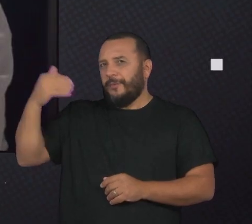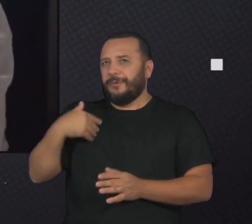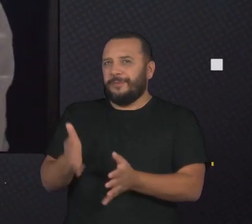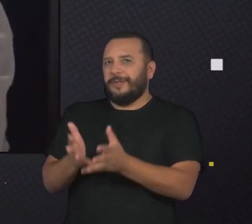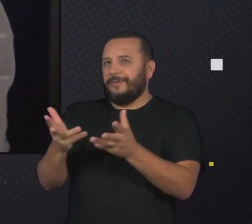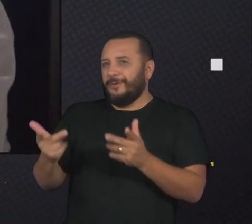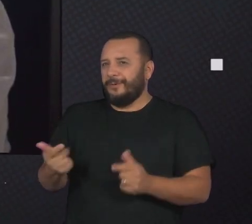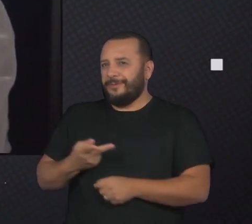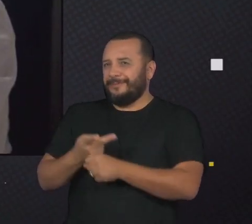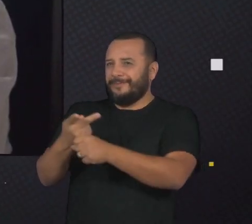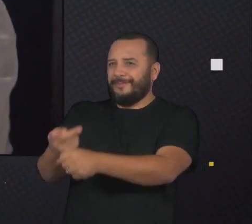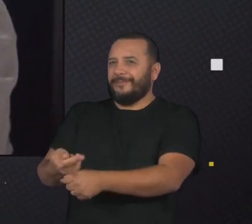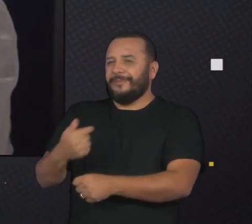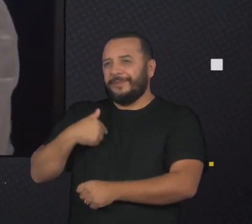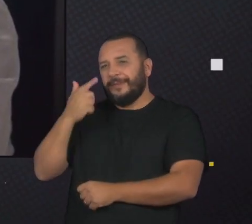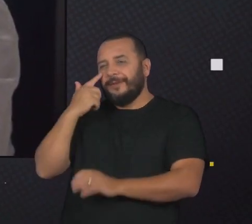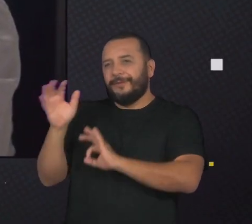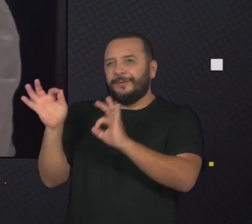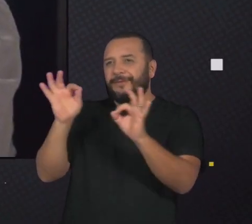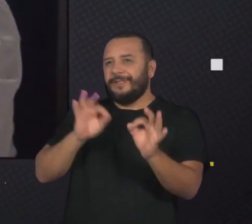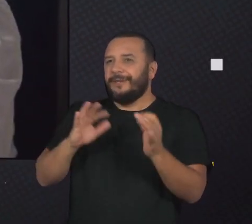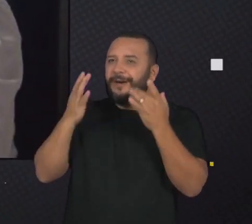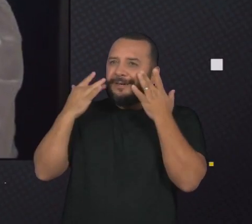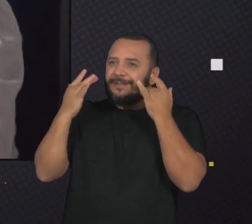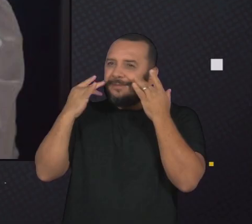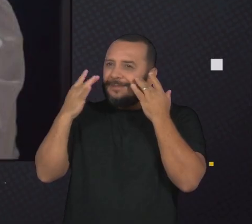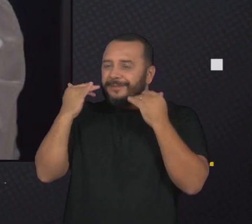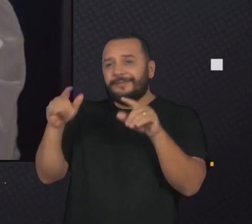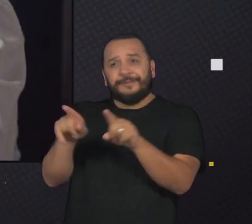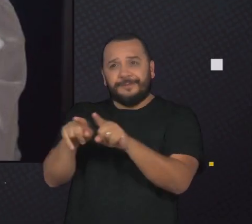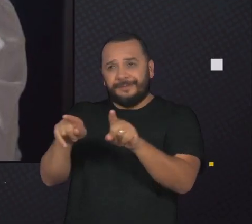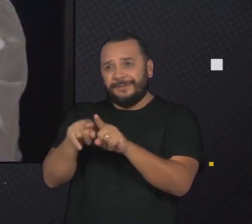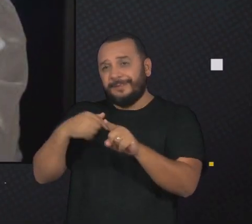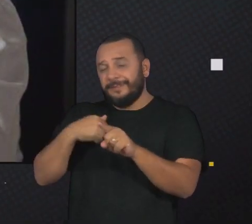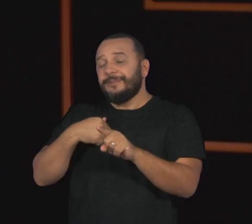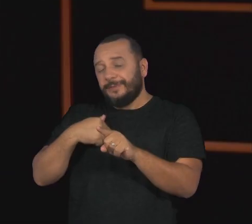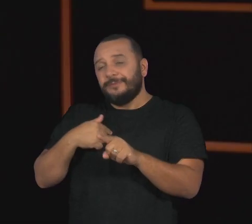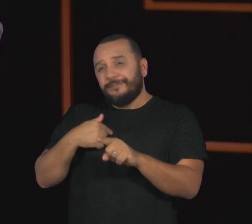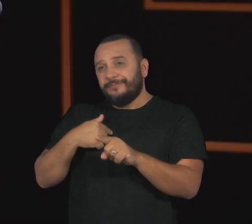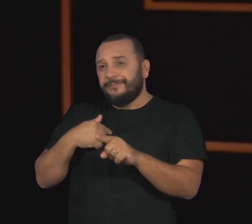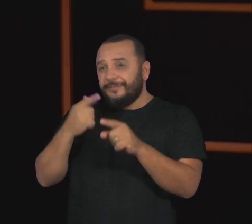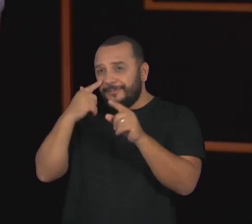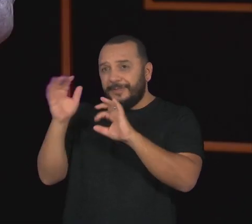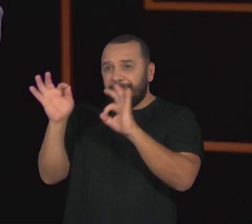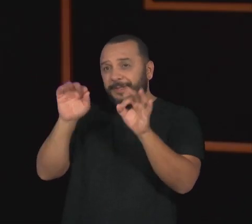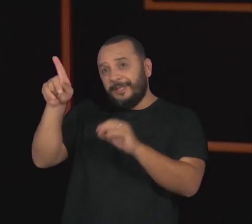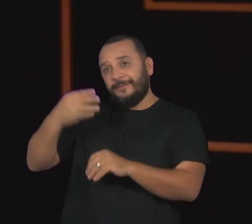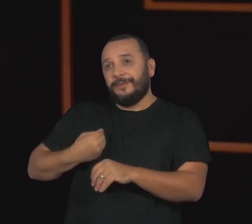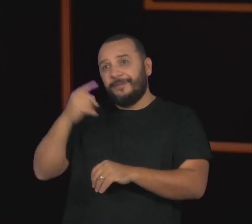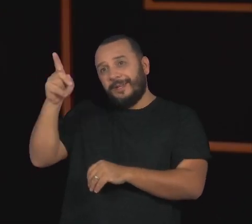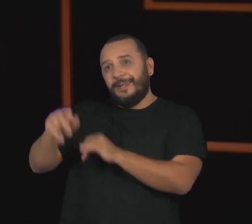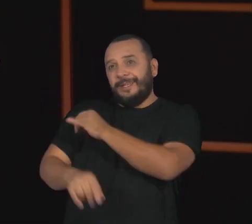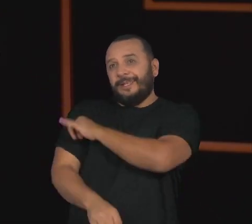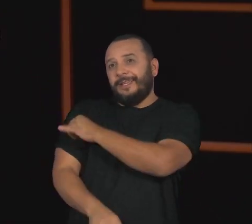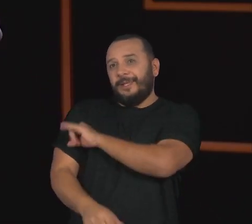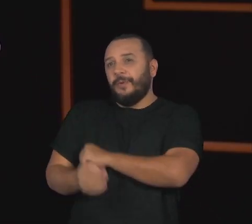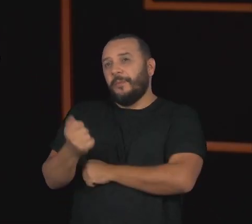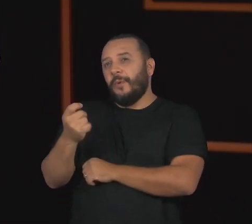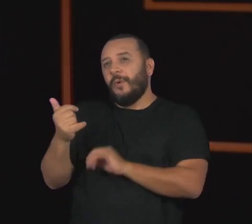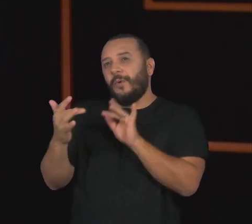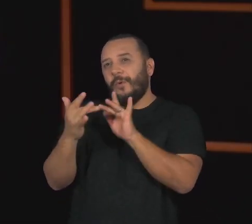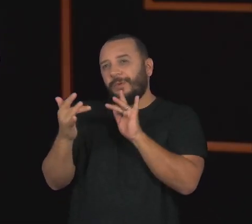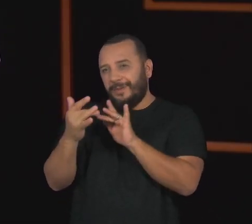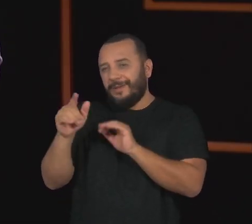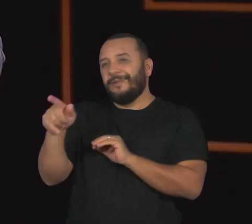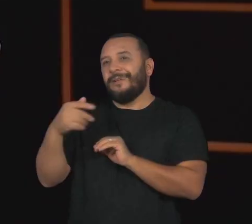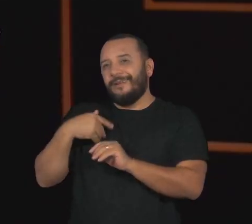Eu assistia sempre ele no teatro, sempre ia ver as peças dele. Mas ele morava no Rio, a gente tinha pouco contato. Era uma referência